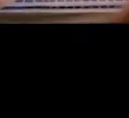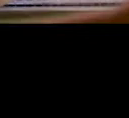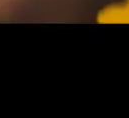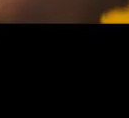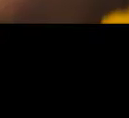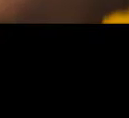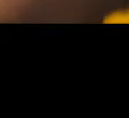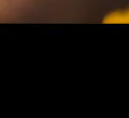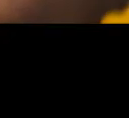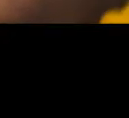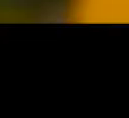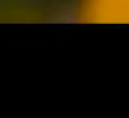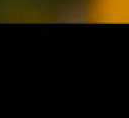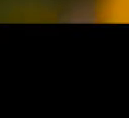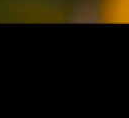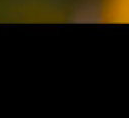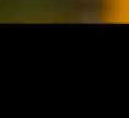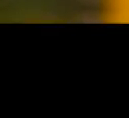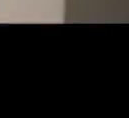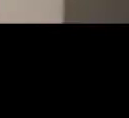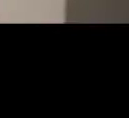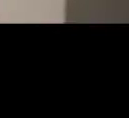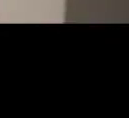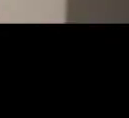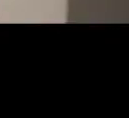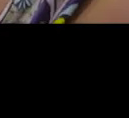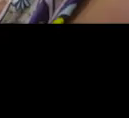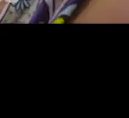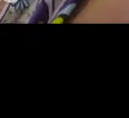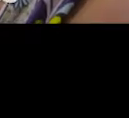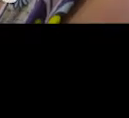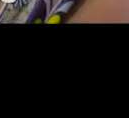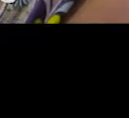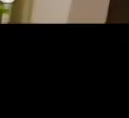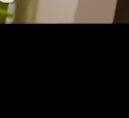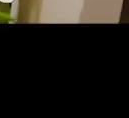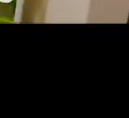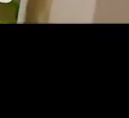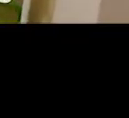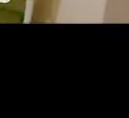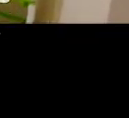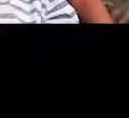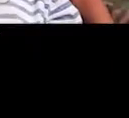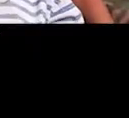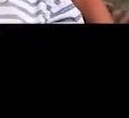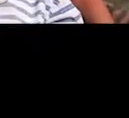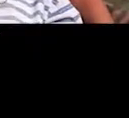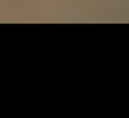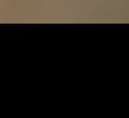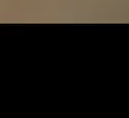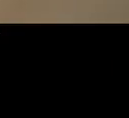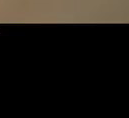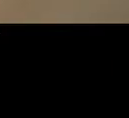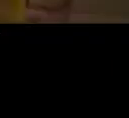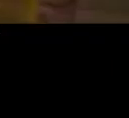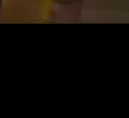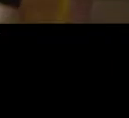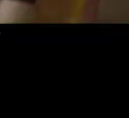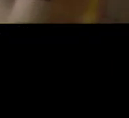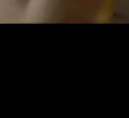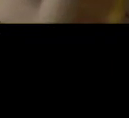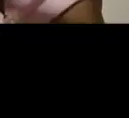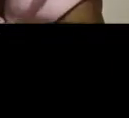há 12 anos o bolsa família vem mudando a vida de milhões de pessoas garantindo um futuro melhor